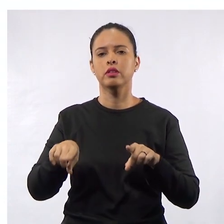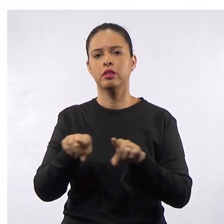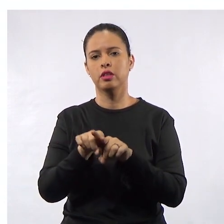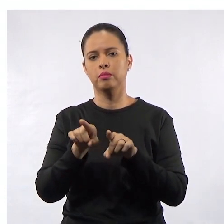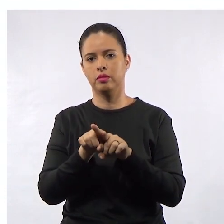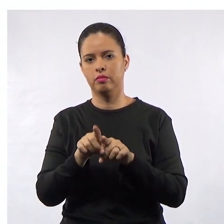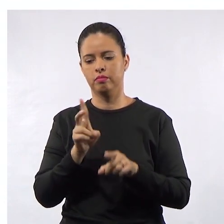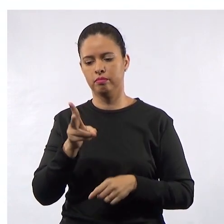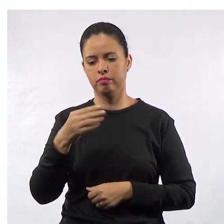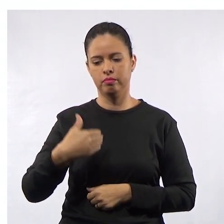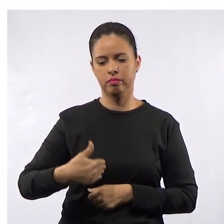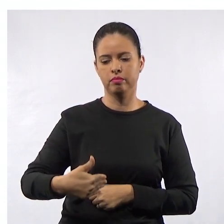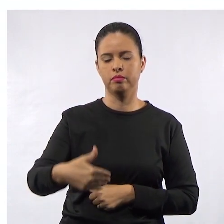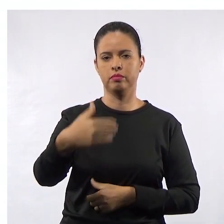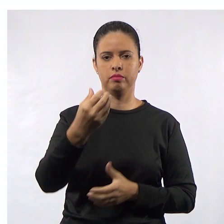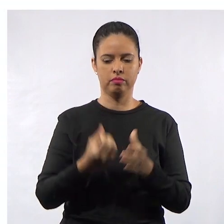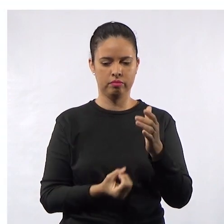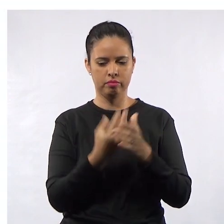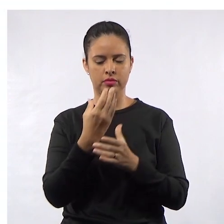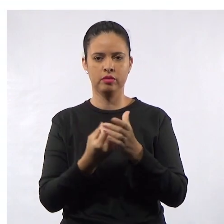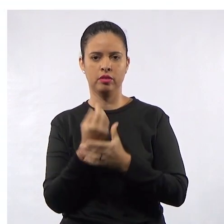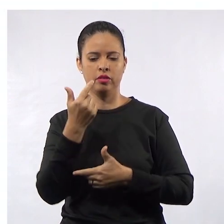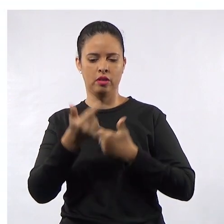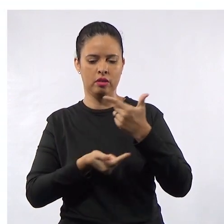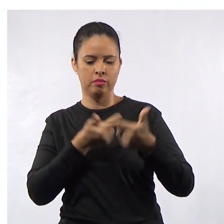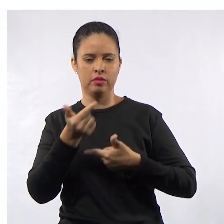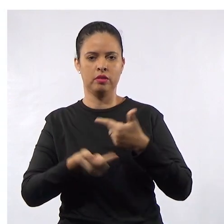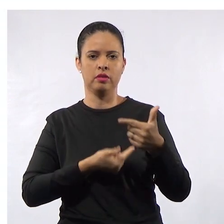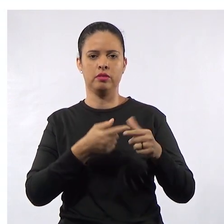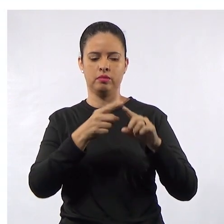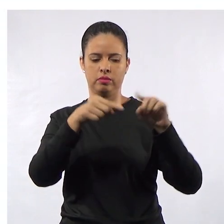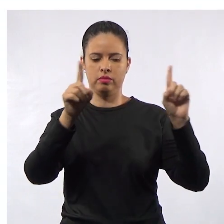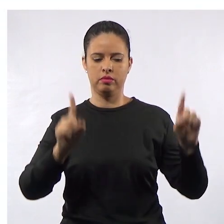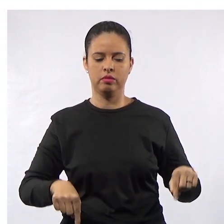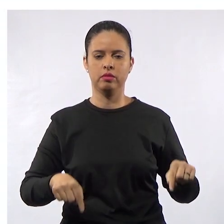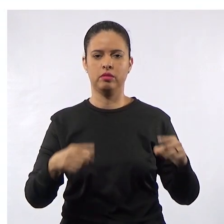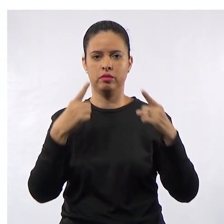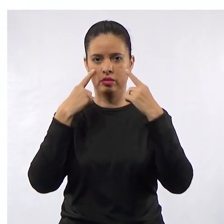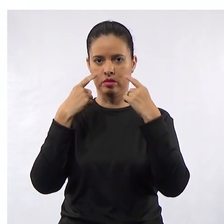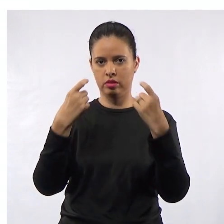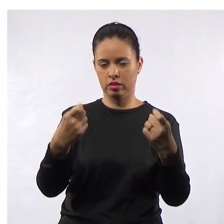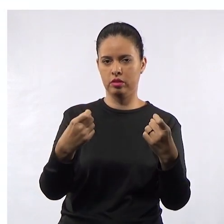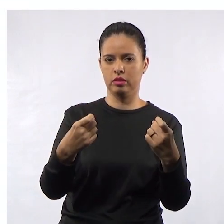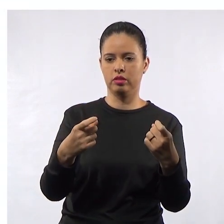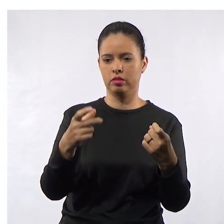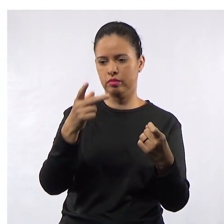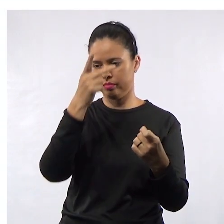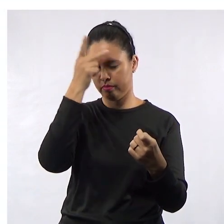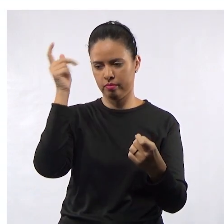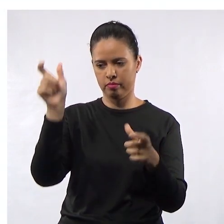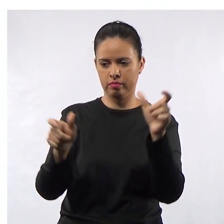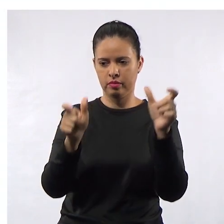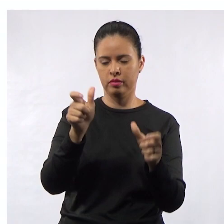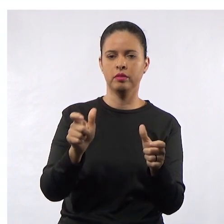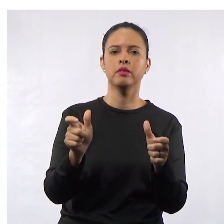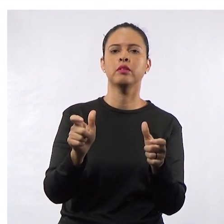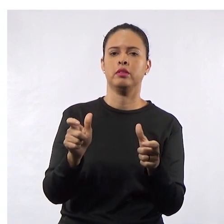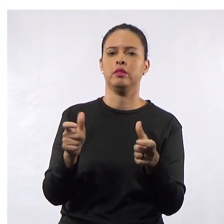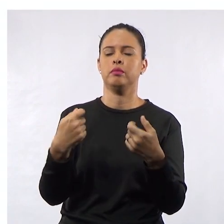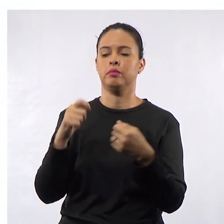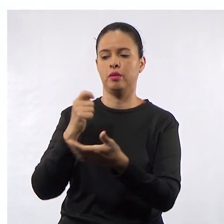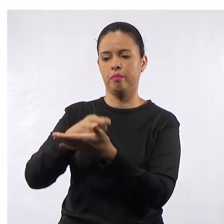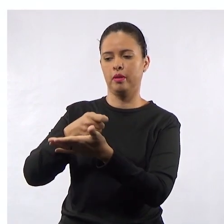a finalidade é permite a manutenção da fonte produtora do emprego dos trabalhadores e dos interesses dos credores